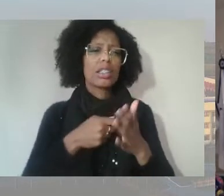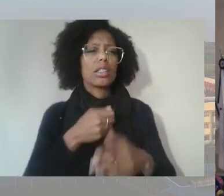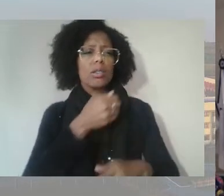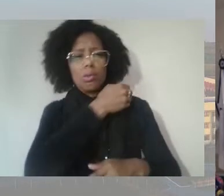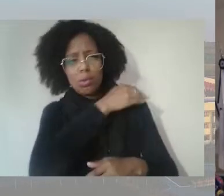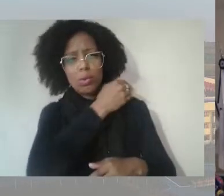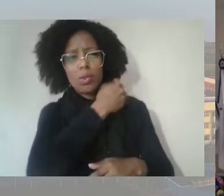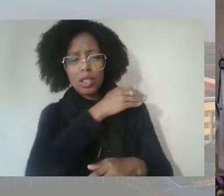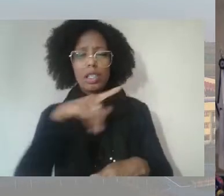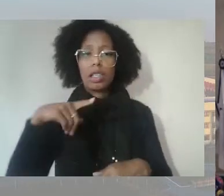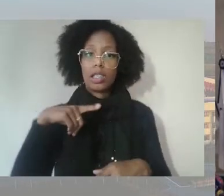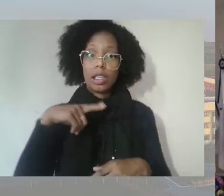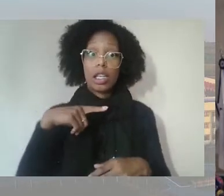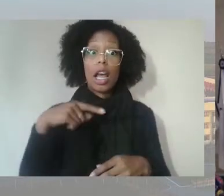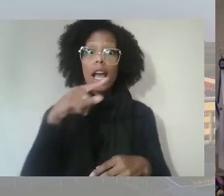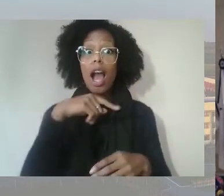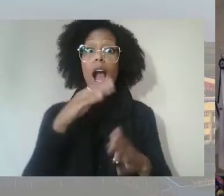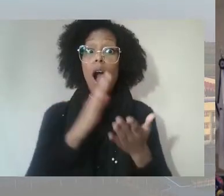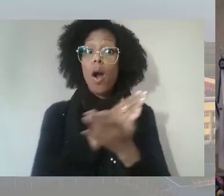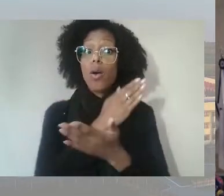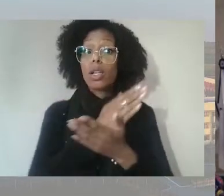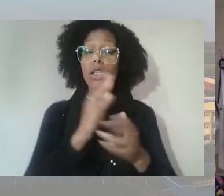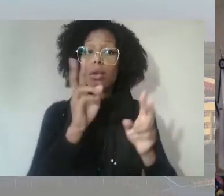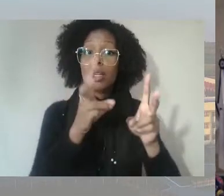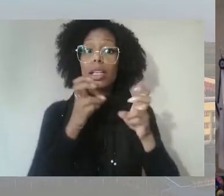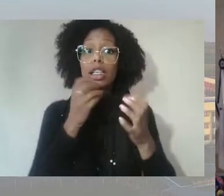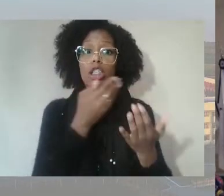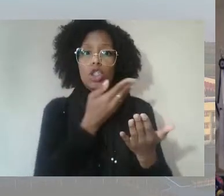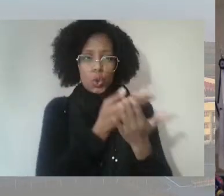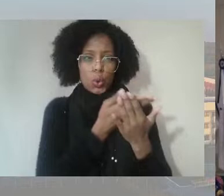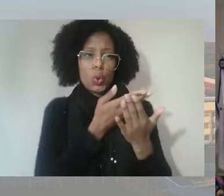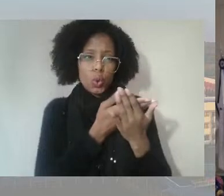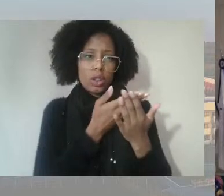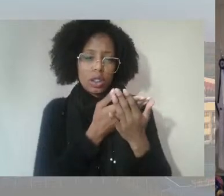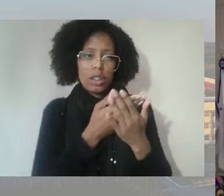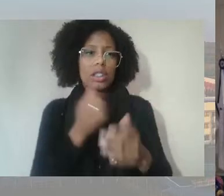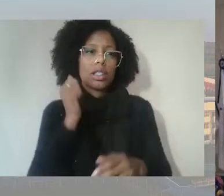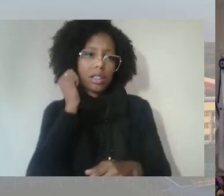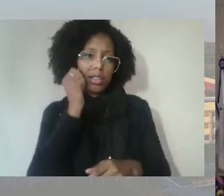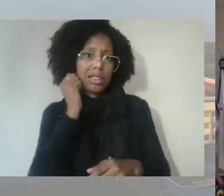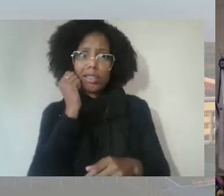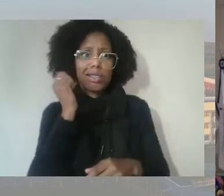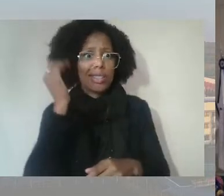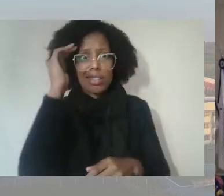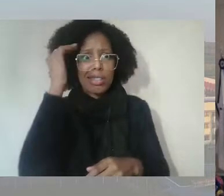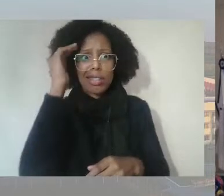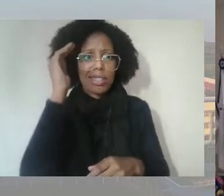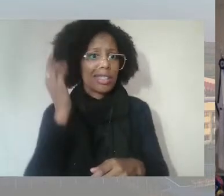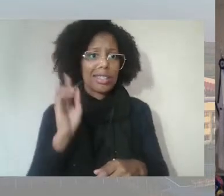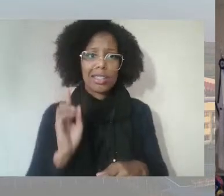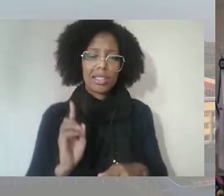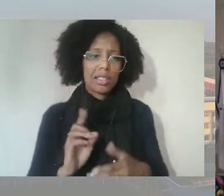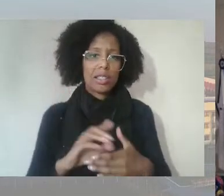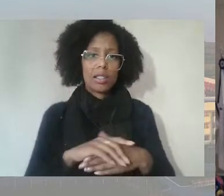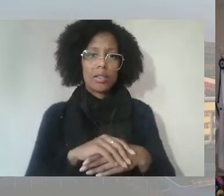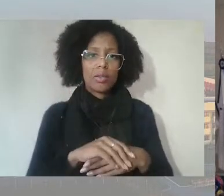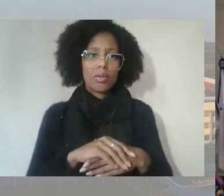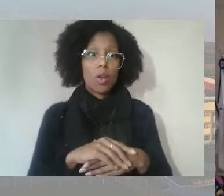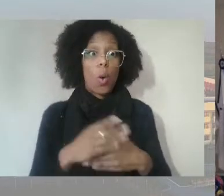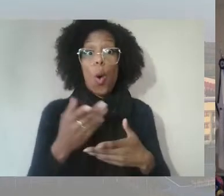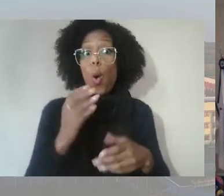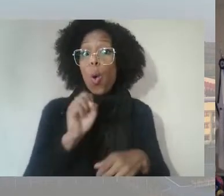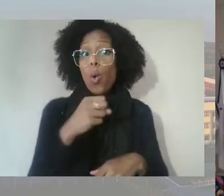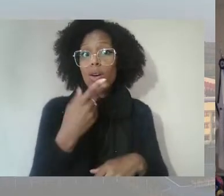que estudantes negros, né, eles não compreendem essa luta antirracista, né, e que ou demonstram não compreender,